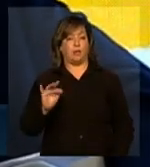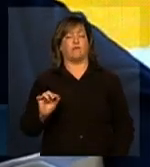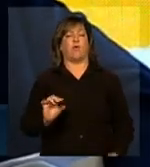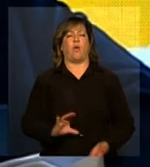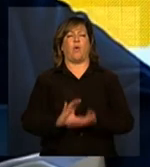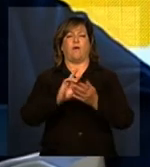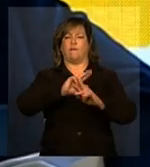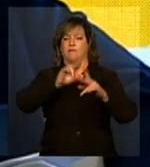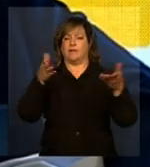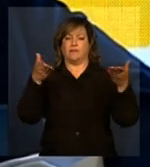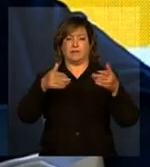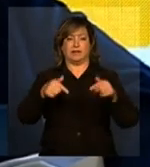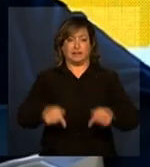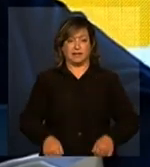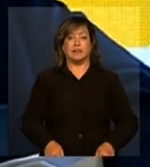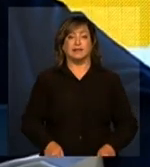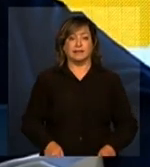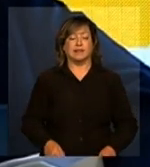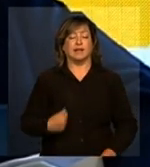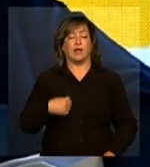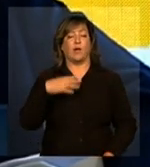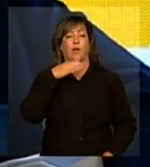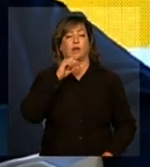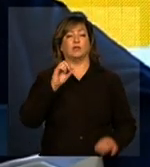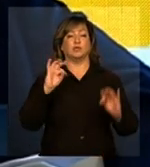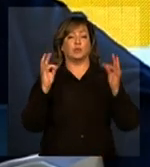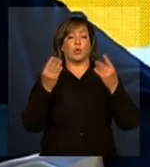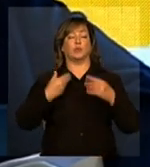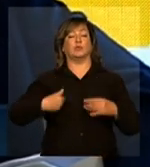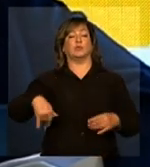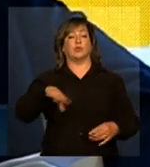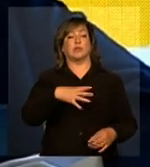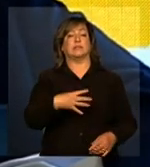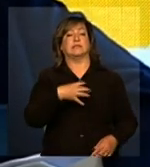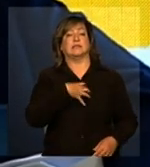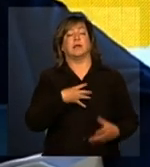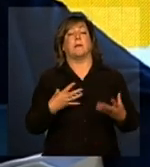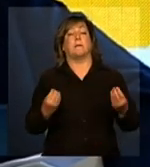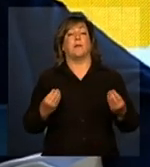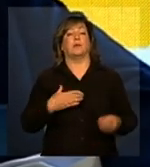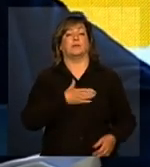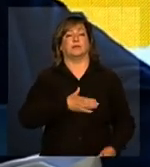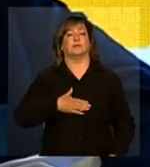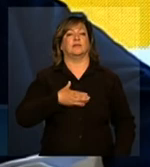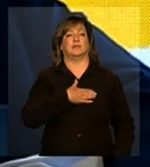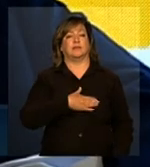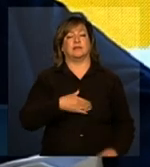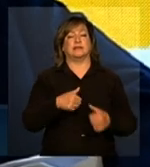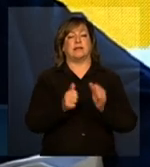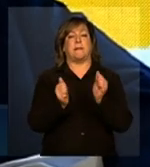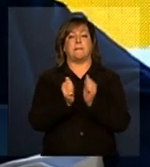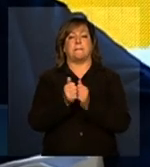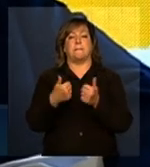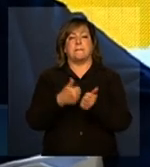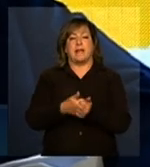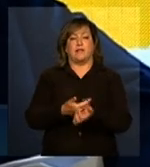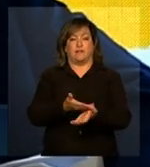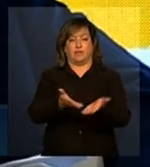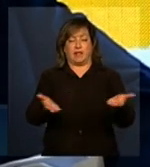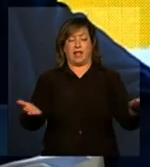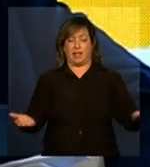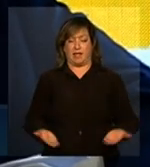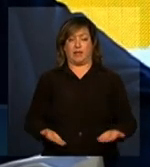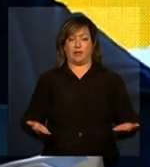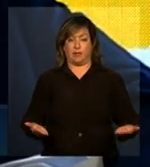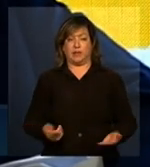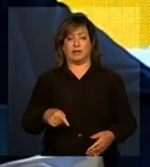aqui presentes, não é? Eu acho que todos nós nos sentimos muito honrados de estar ao lado de vocês nesse momento